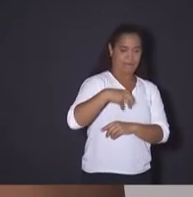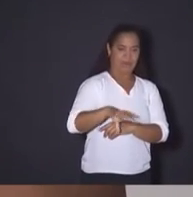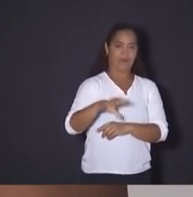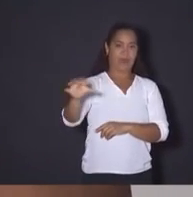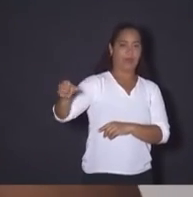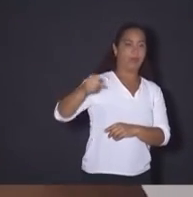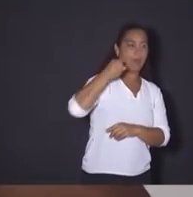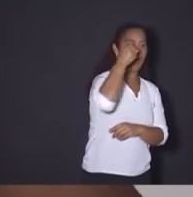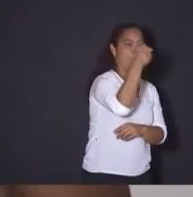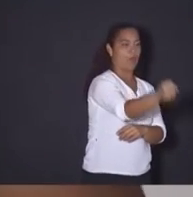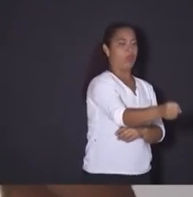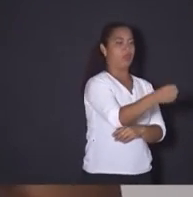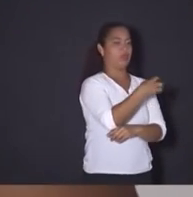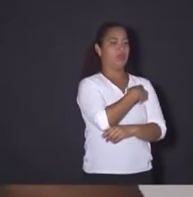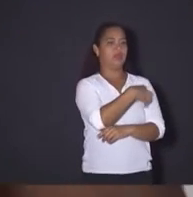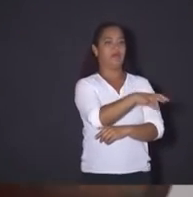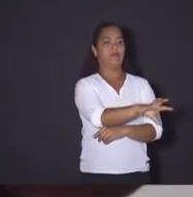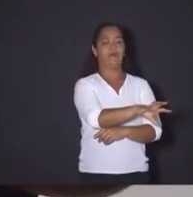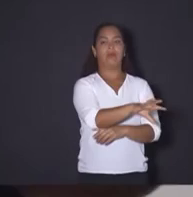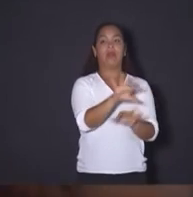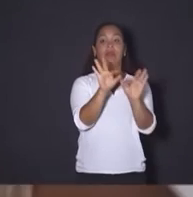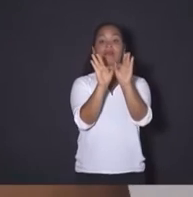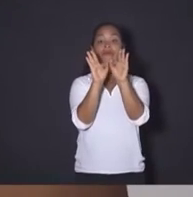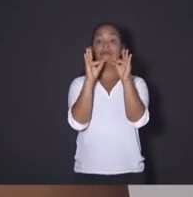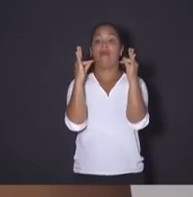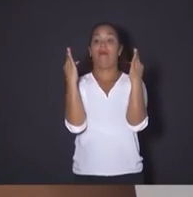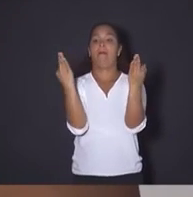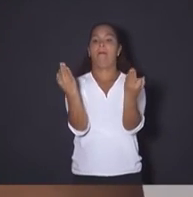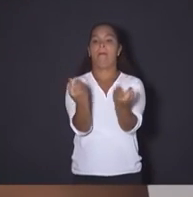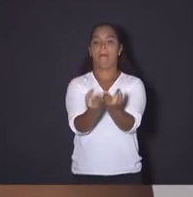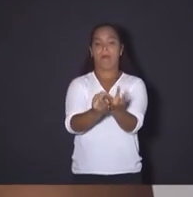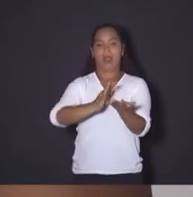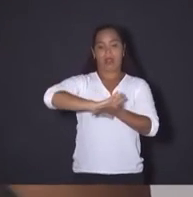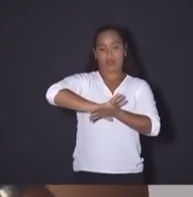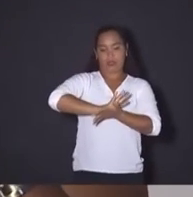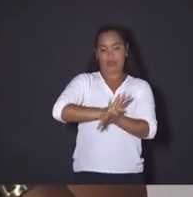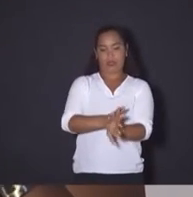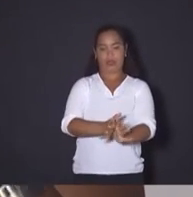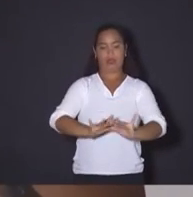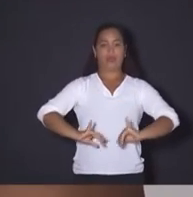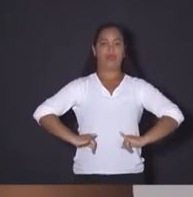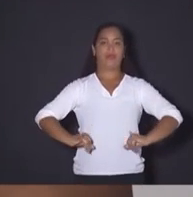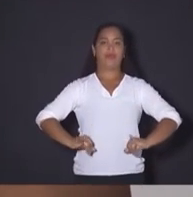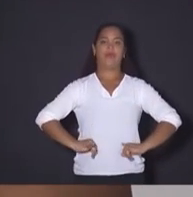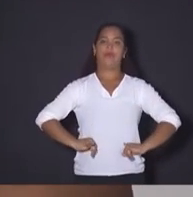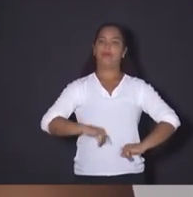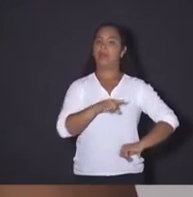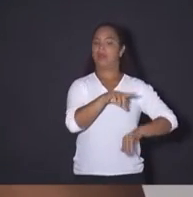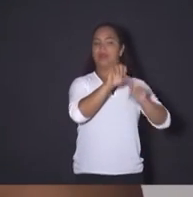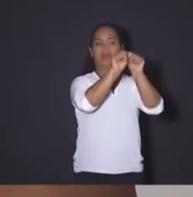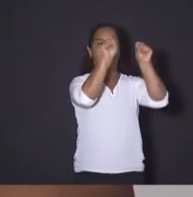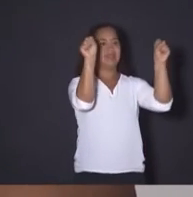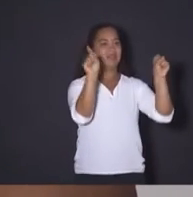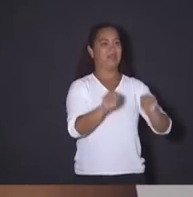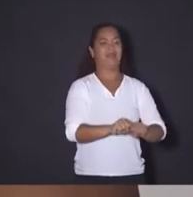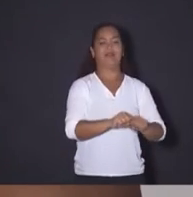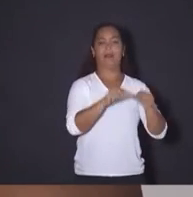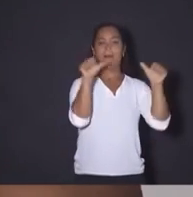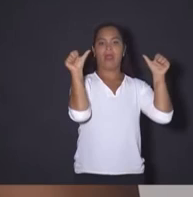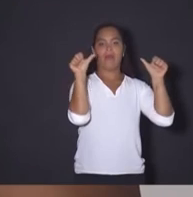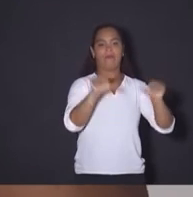socioeducativa você destruir uma família inteira então esse é um sistema falido e lembrando